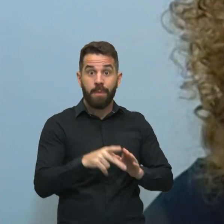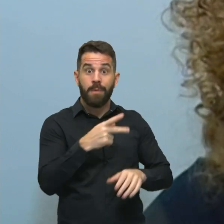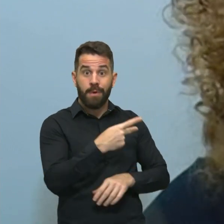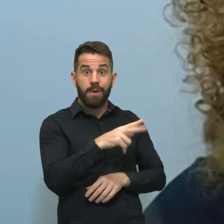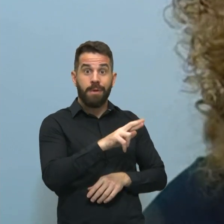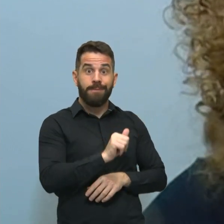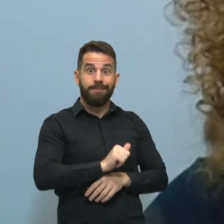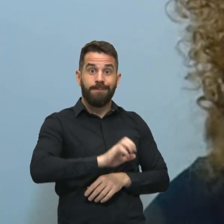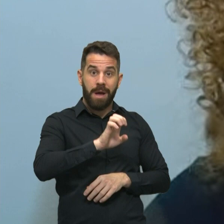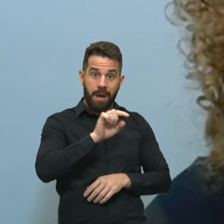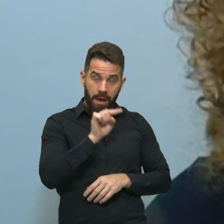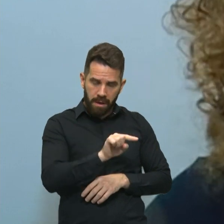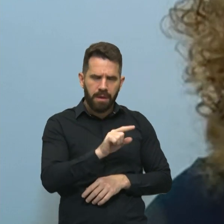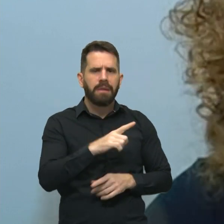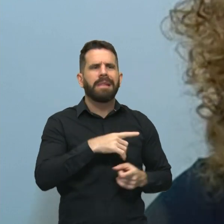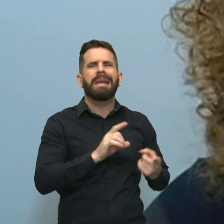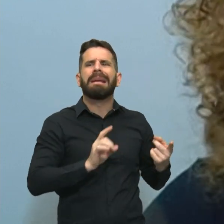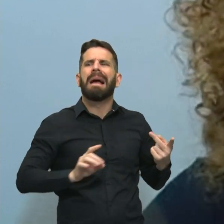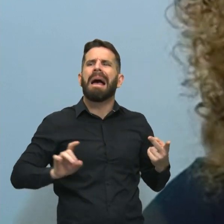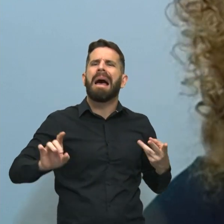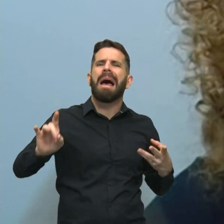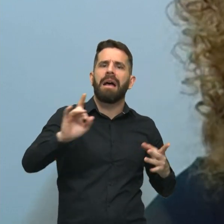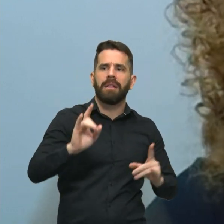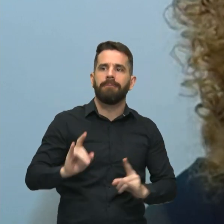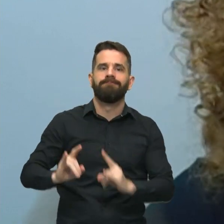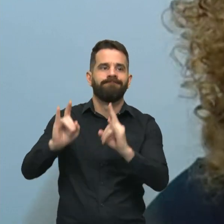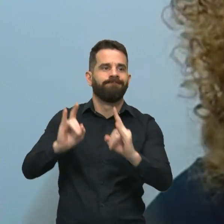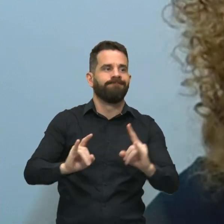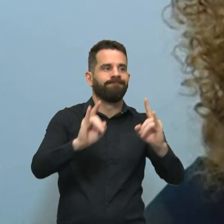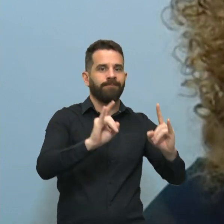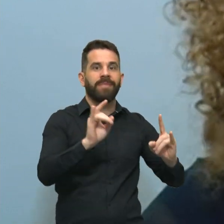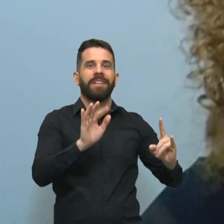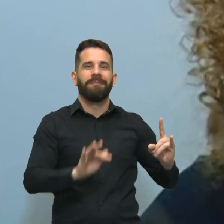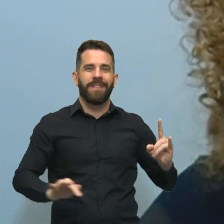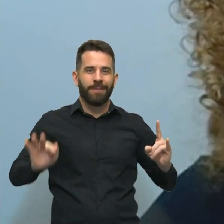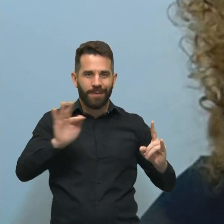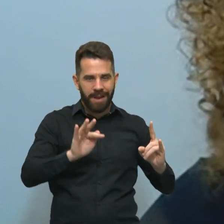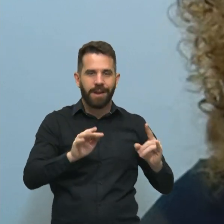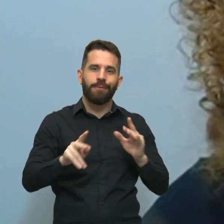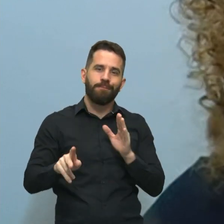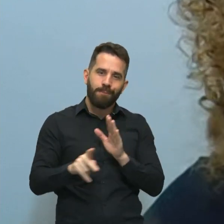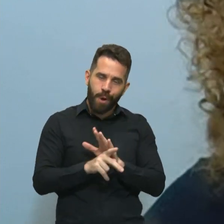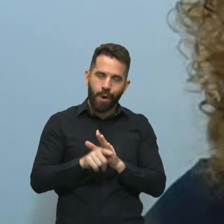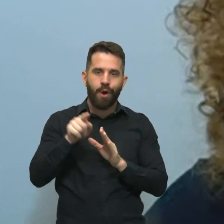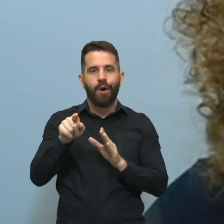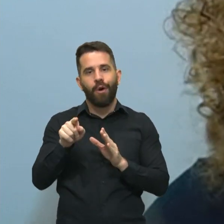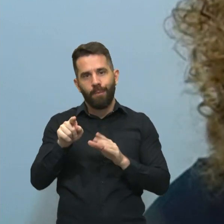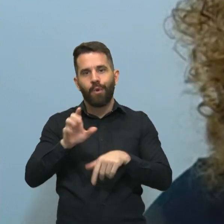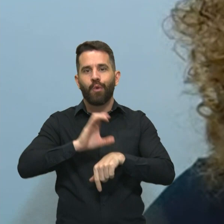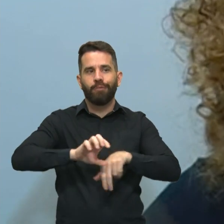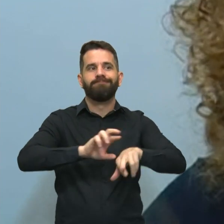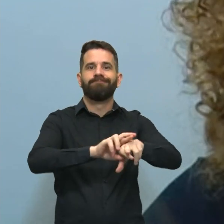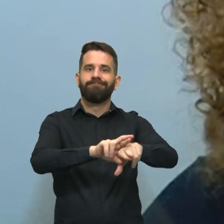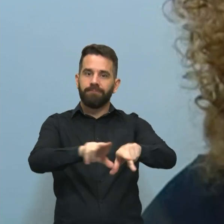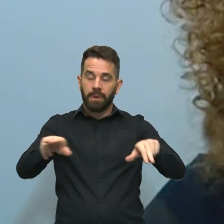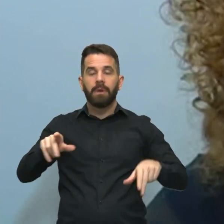Estudantis, nós temos em cada unidade acadêmica uma equipe também de professores e servidores técnico-administrativos que estão